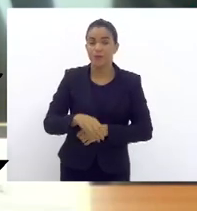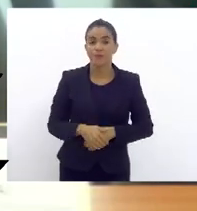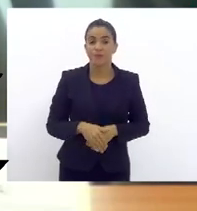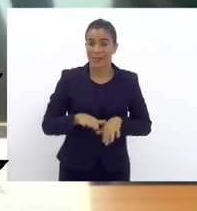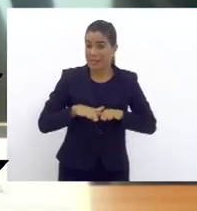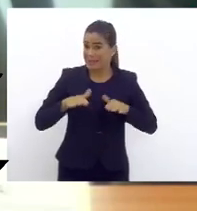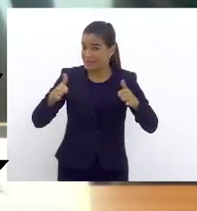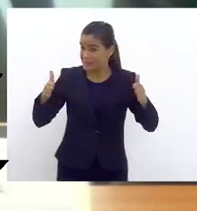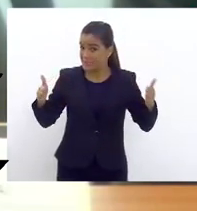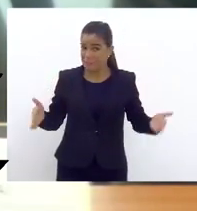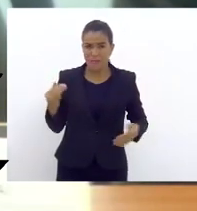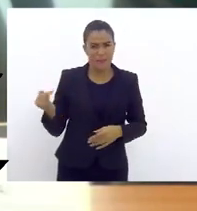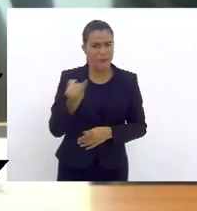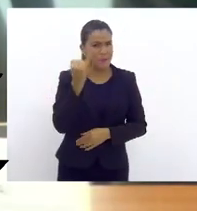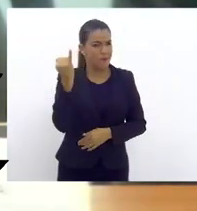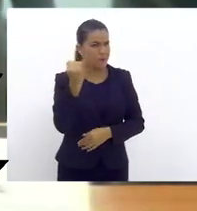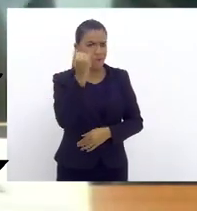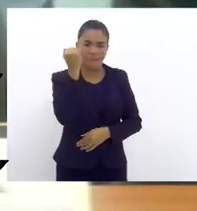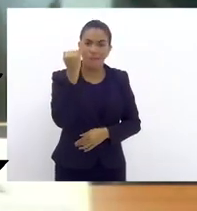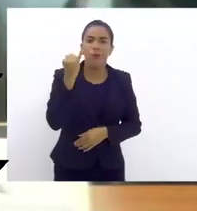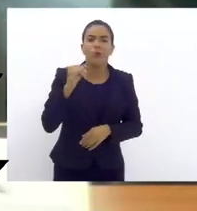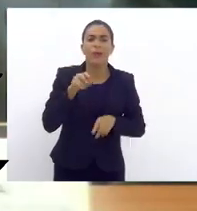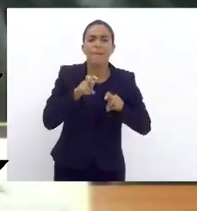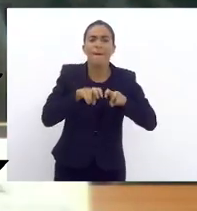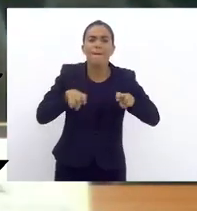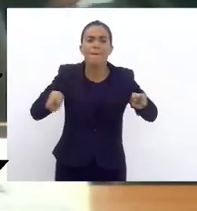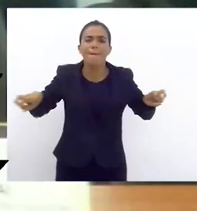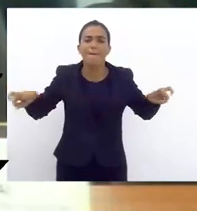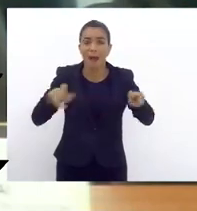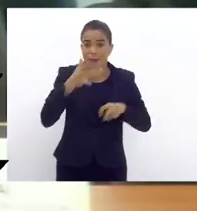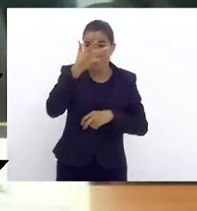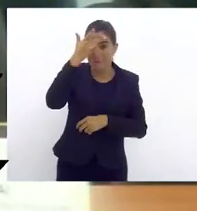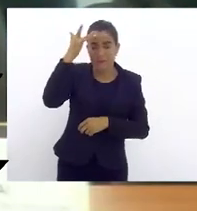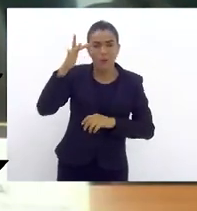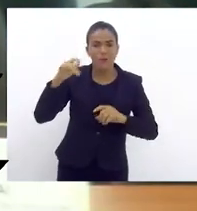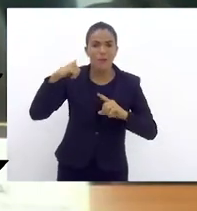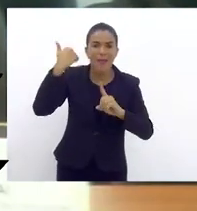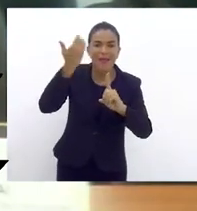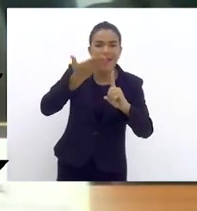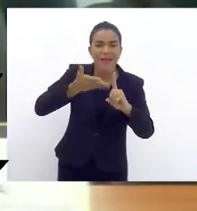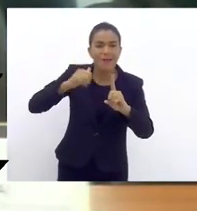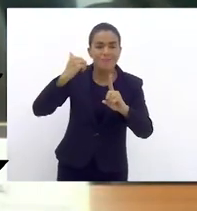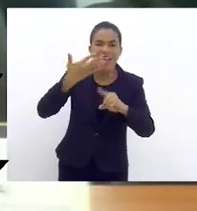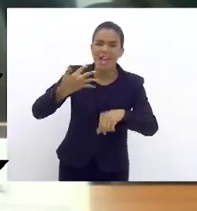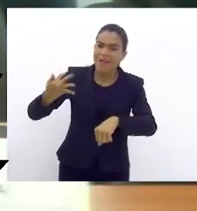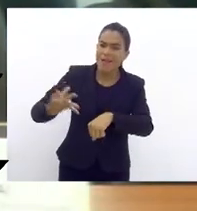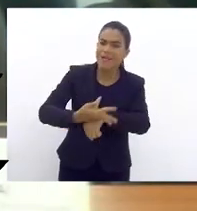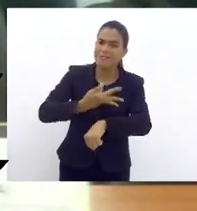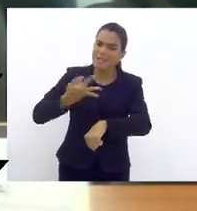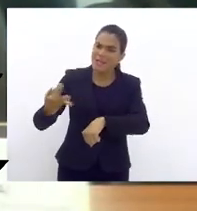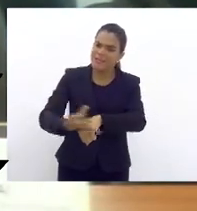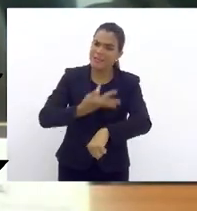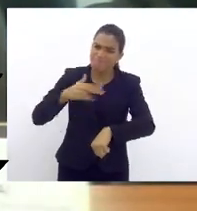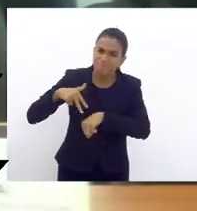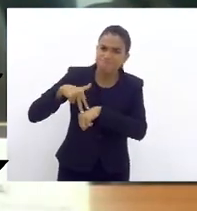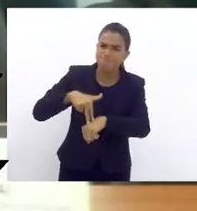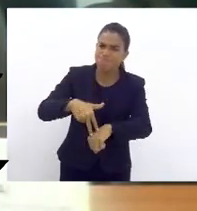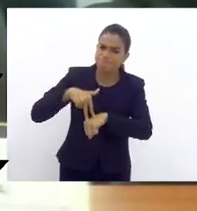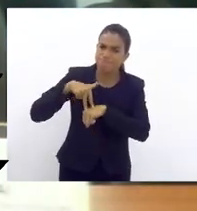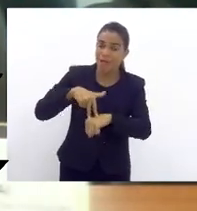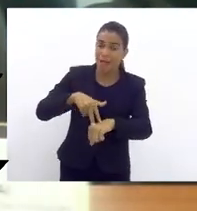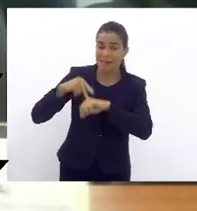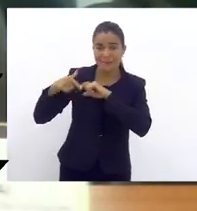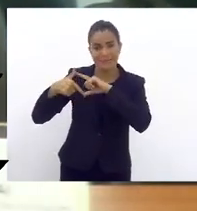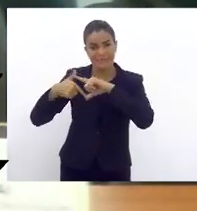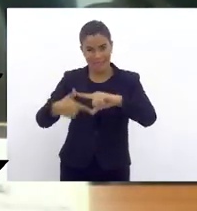É oportuna no sentido de reunir e possibilitar celebração da Resistência dessas culturas dessas